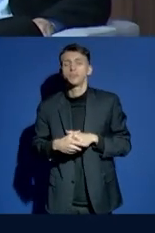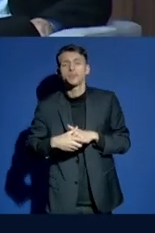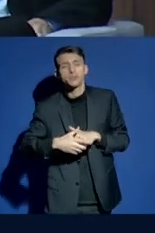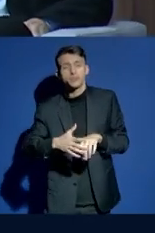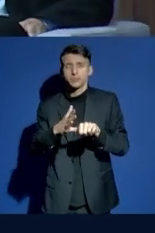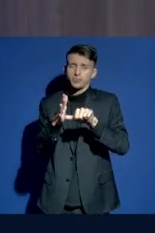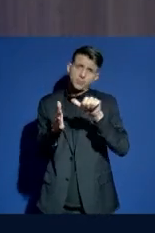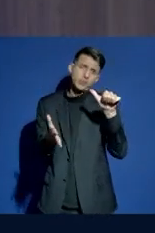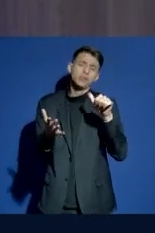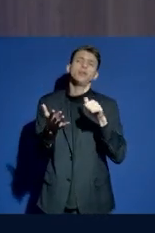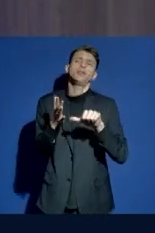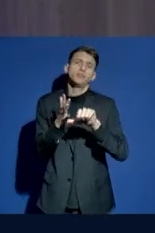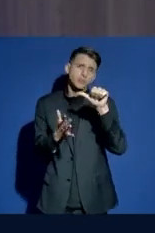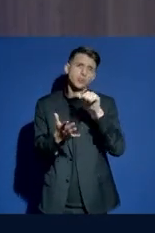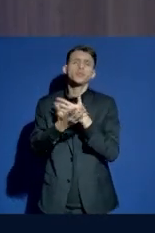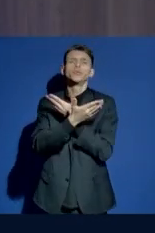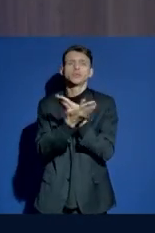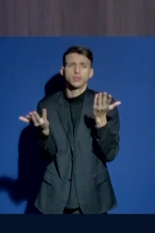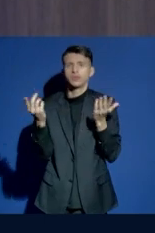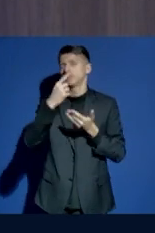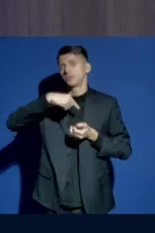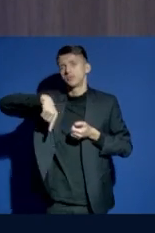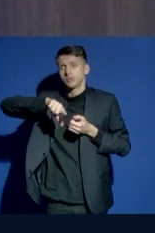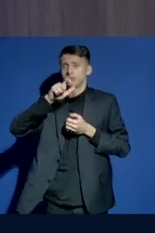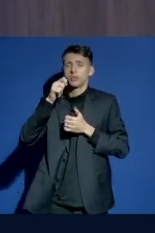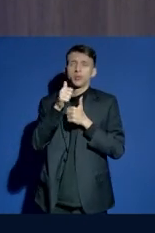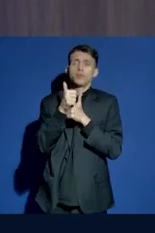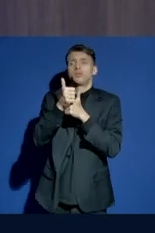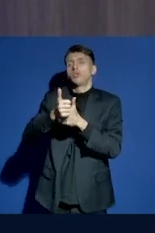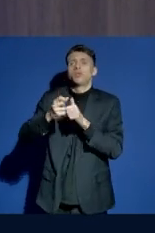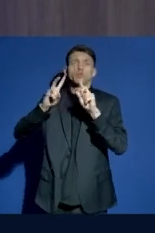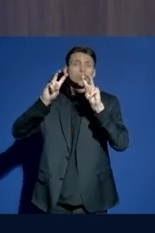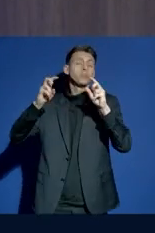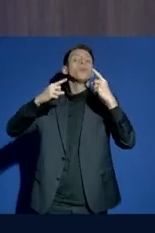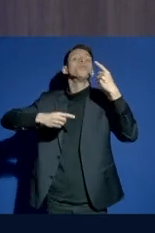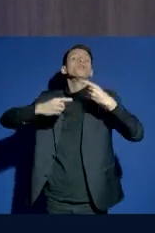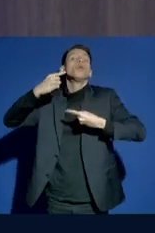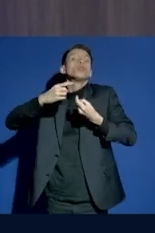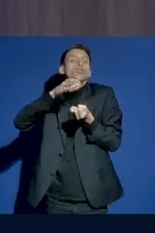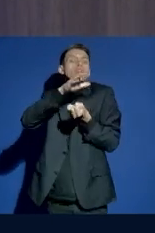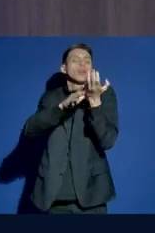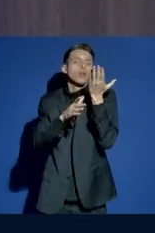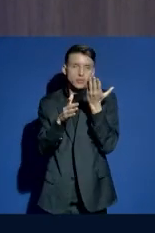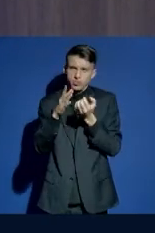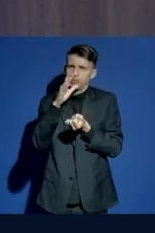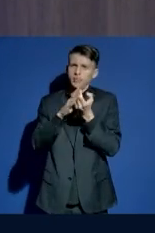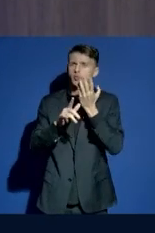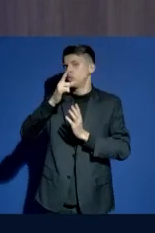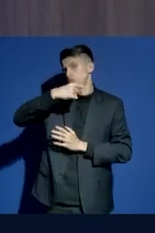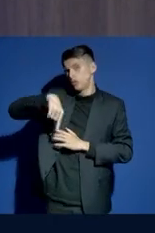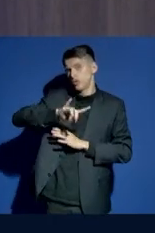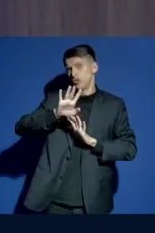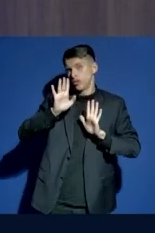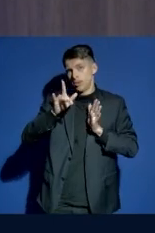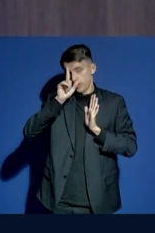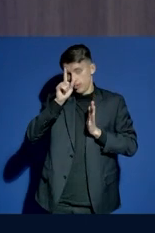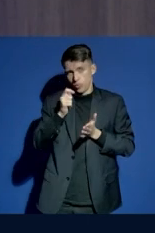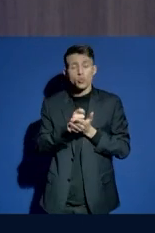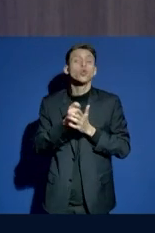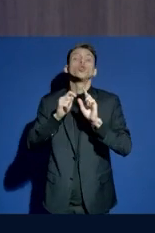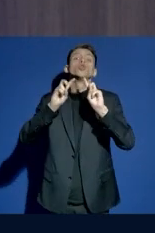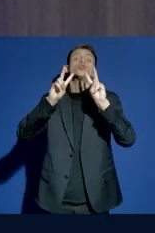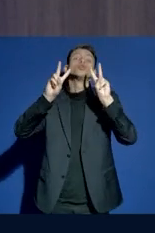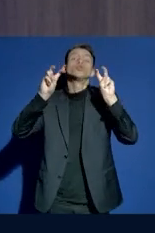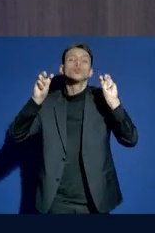primeiro todas estão acompanhando de perto a questão de uma política para nós que tá muito bem definida que é a questão